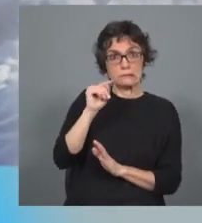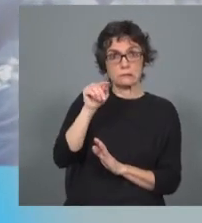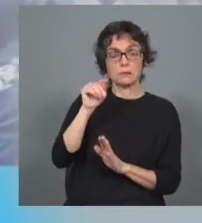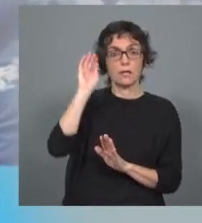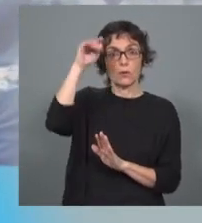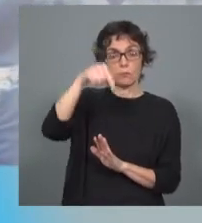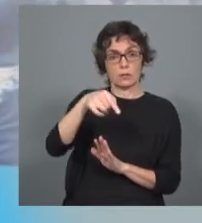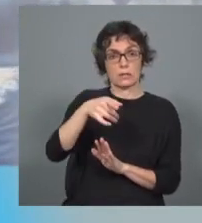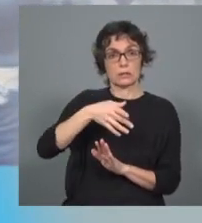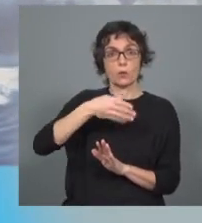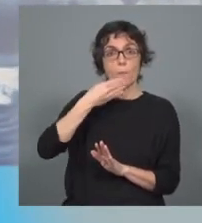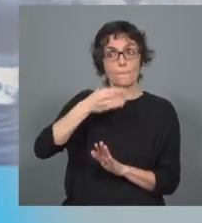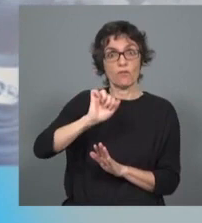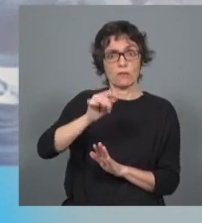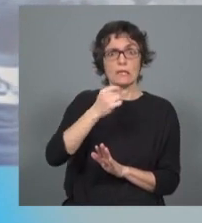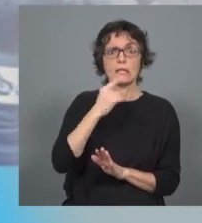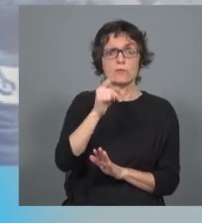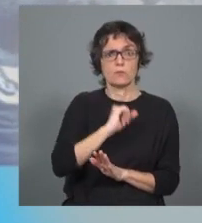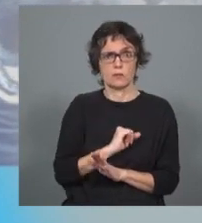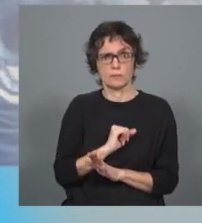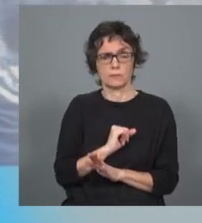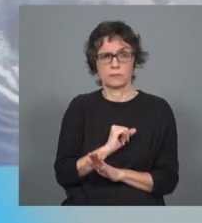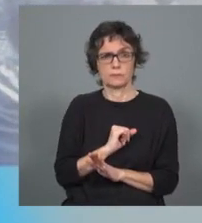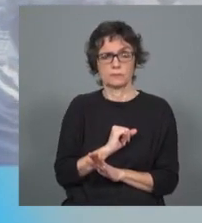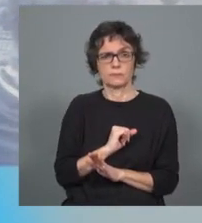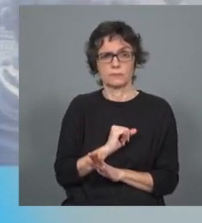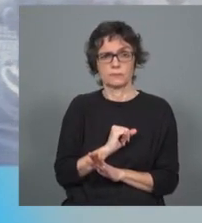fiscalização da constitucionalidade, disse expressamente que